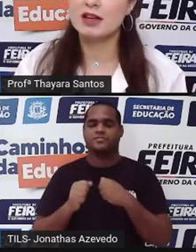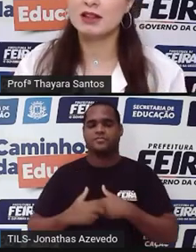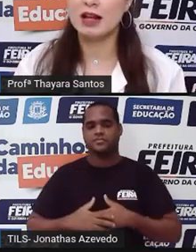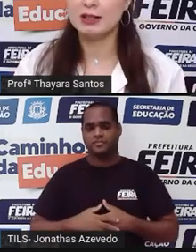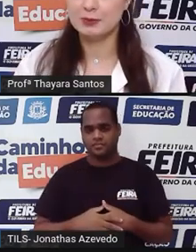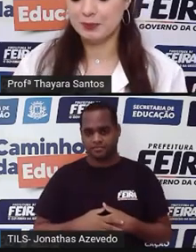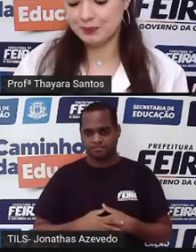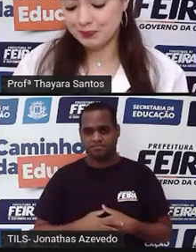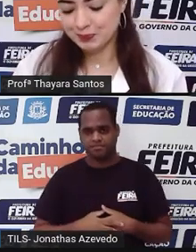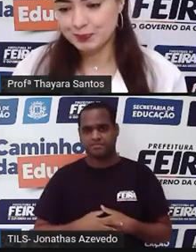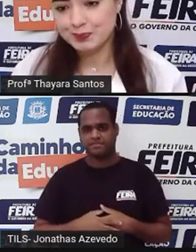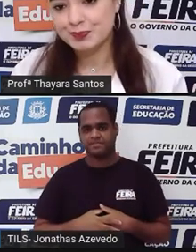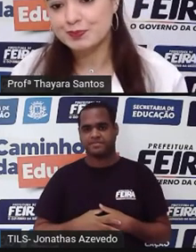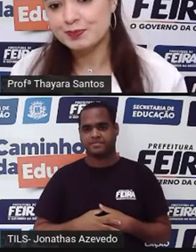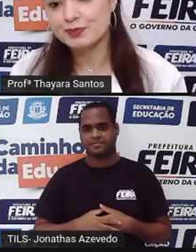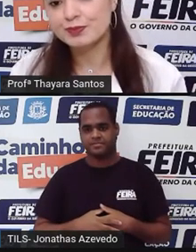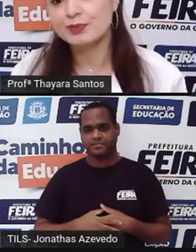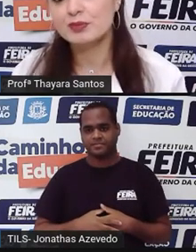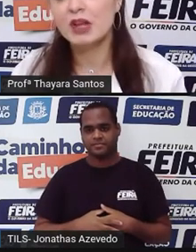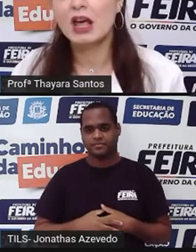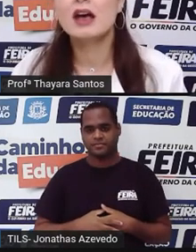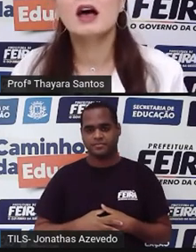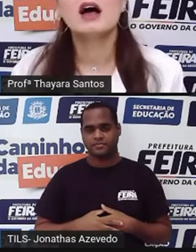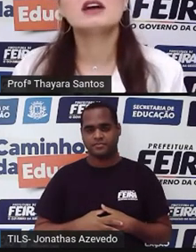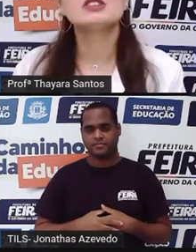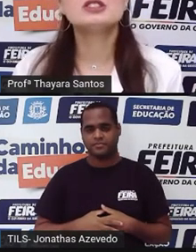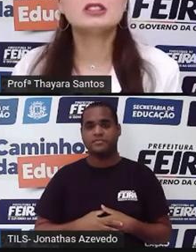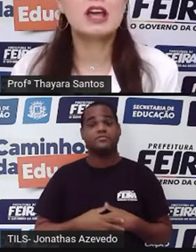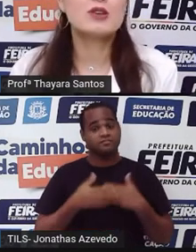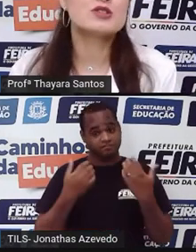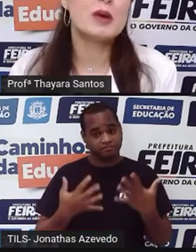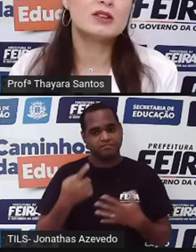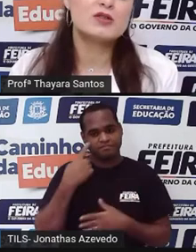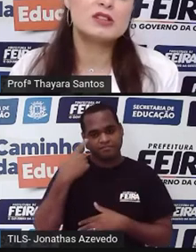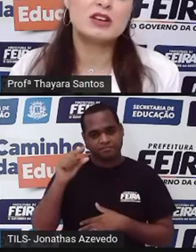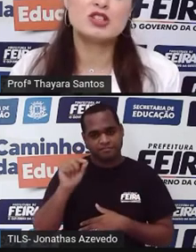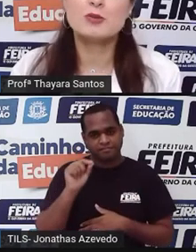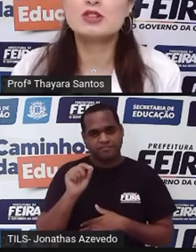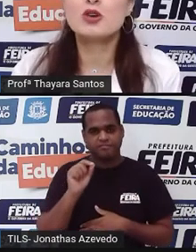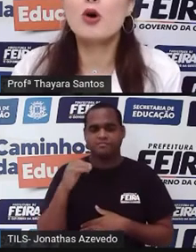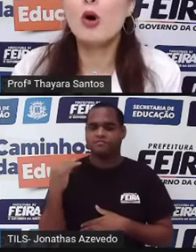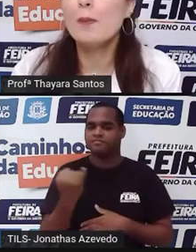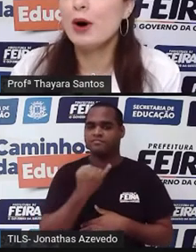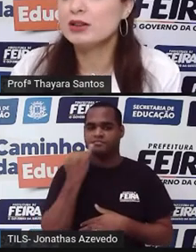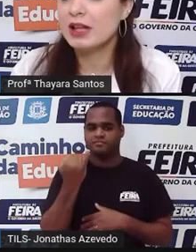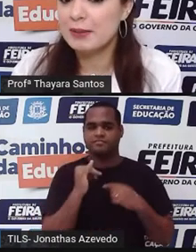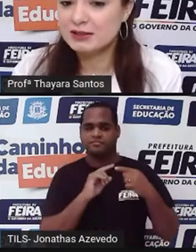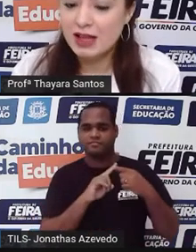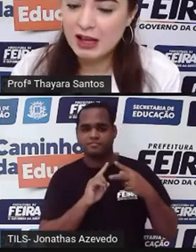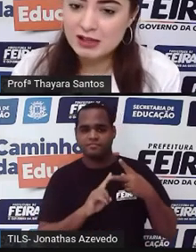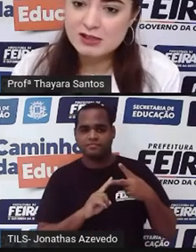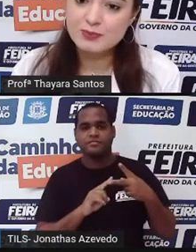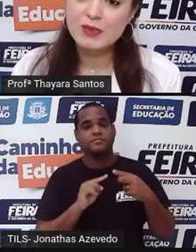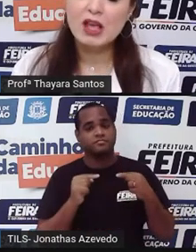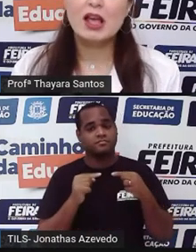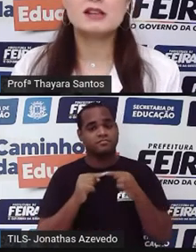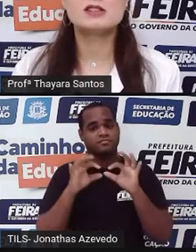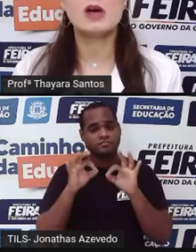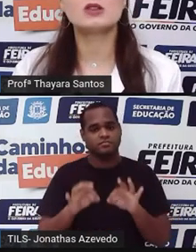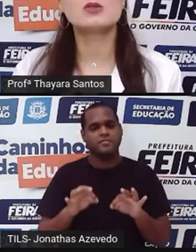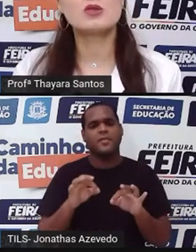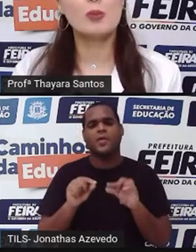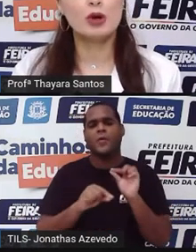dos times da Itália 1 e a gente tem nos métodos que a gente mude comportamentais